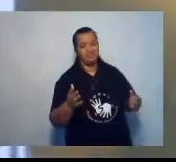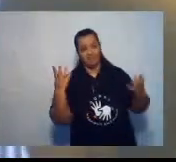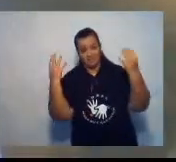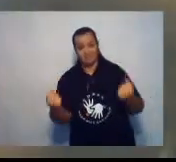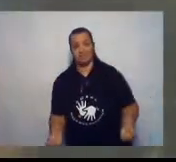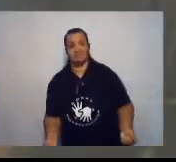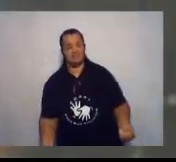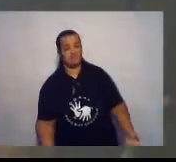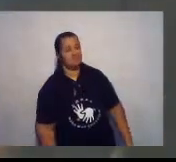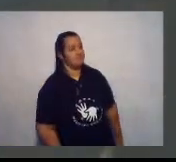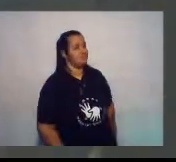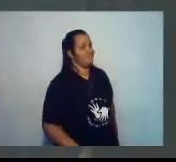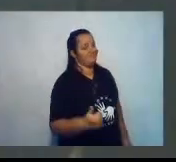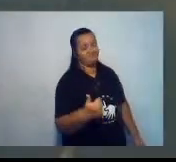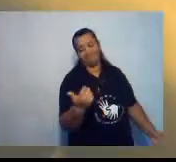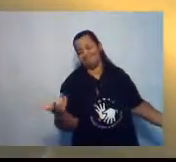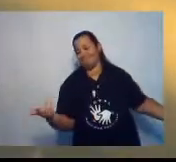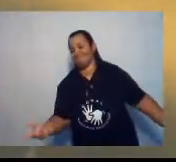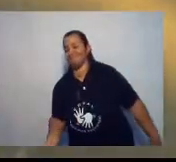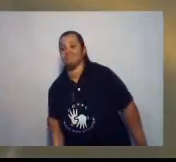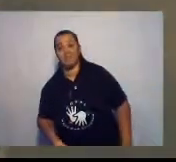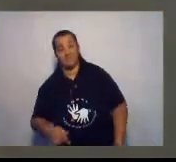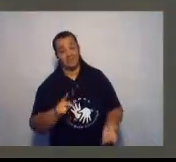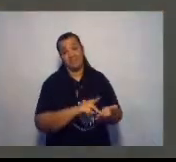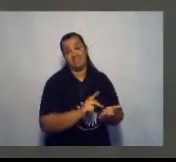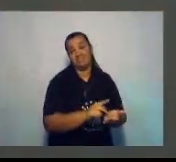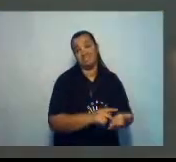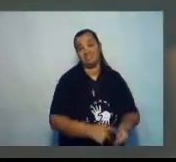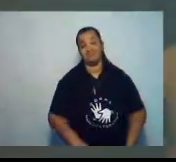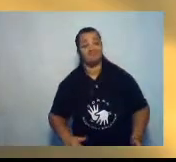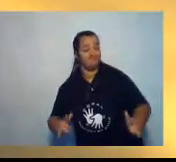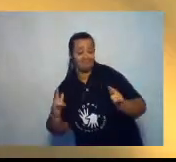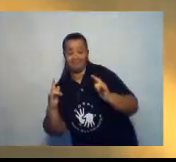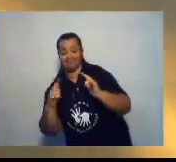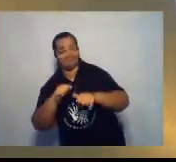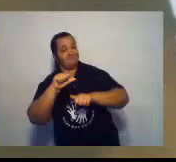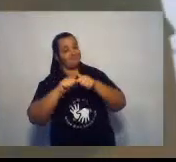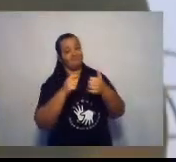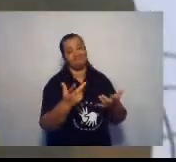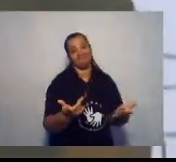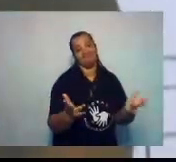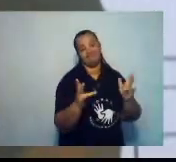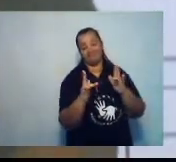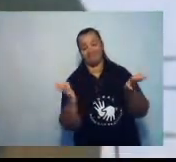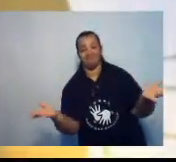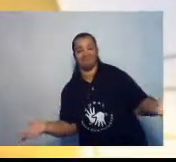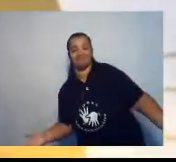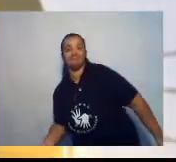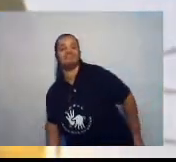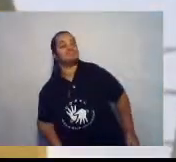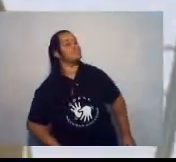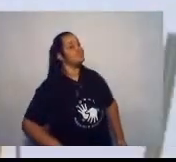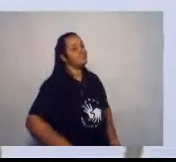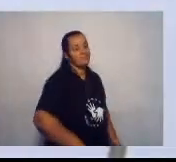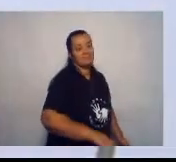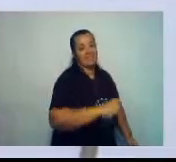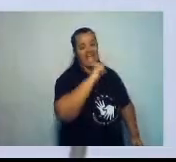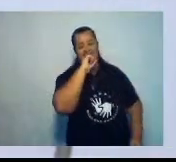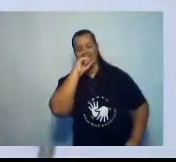eu aceitei por um instante. A verdade é que amante não quer ser amante. É